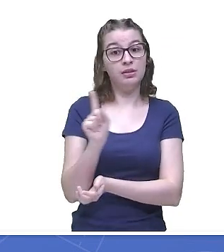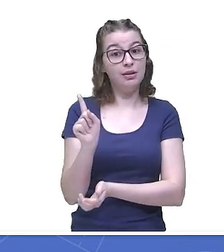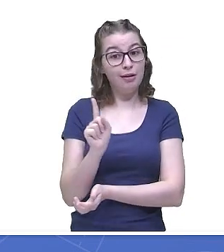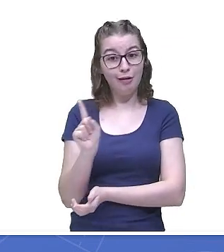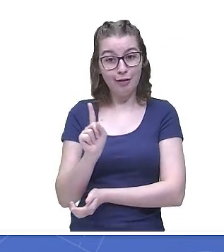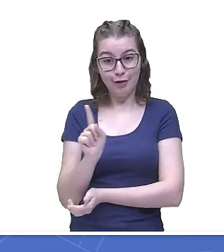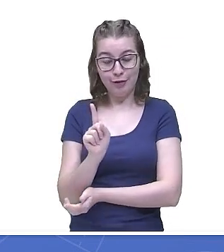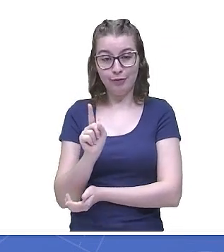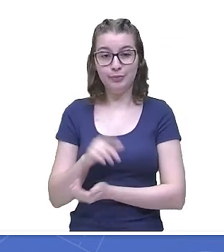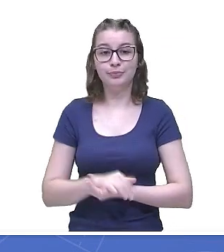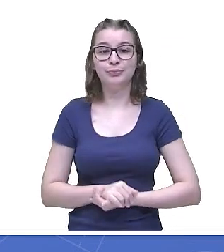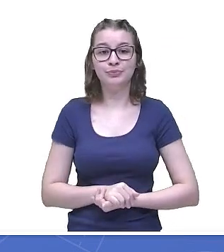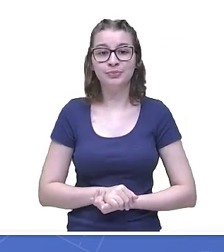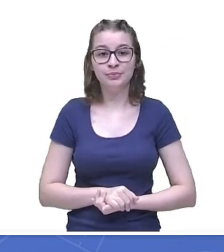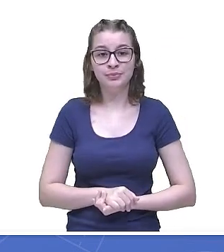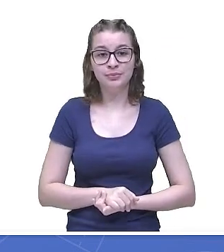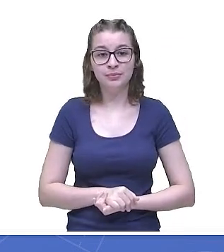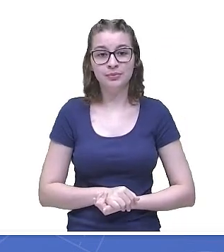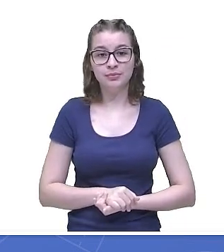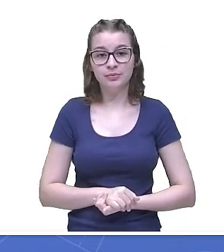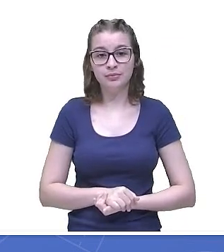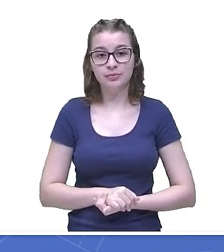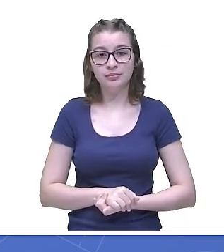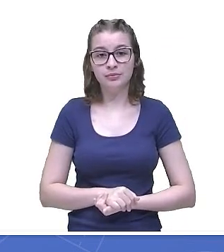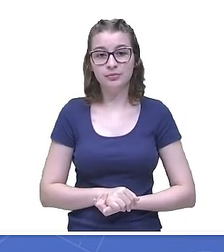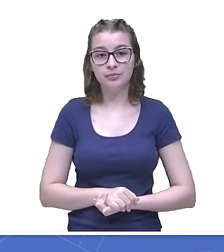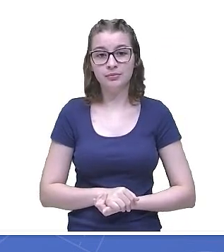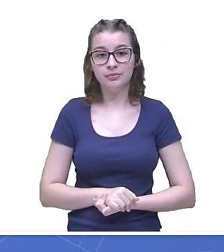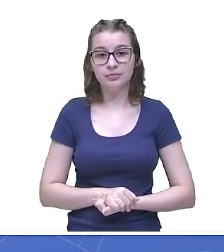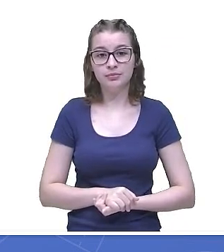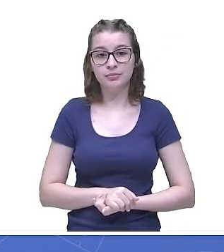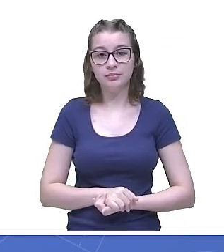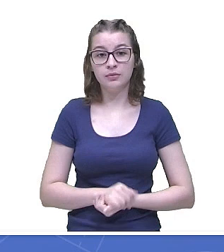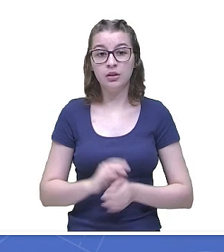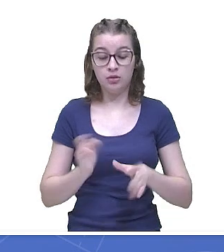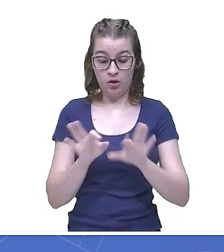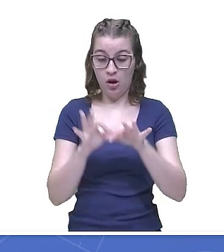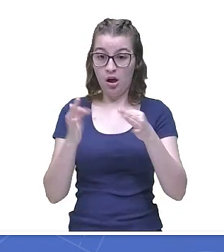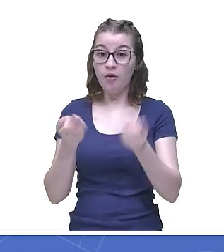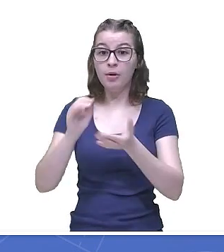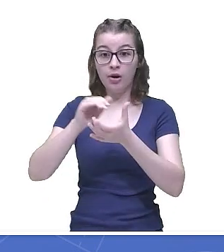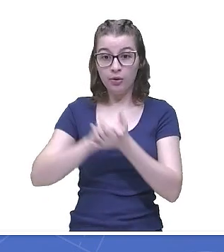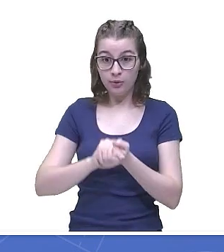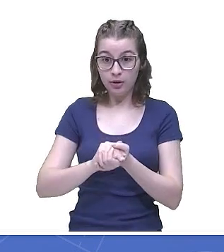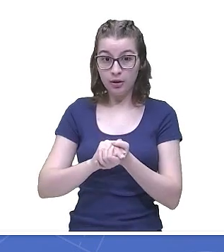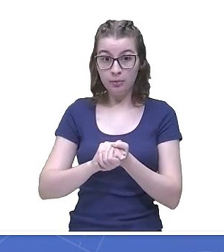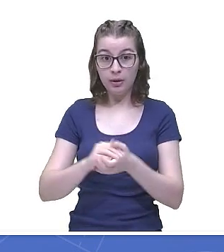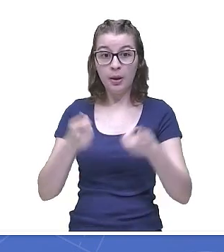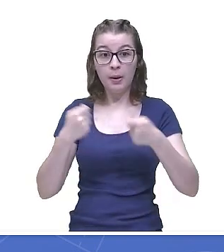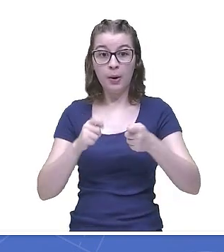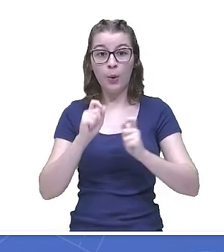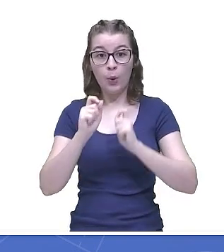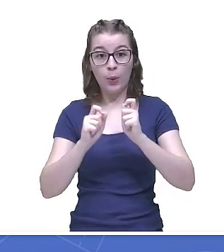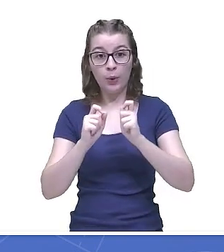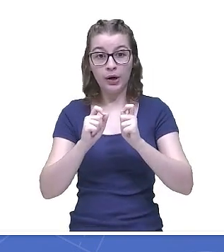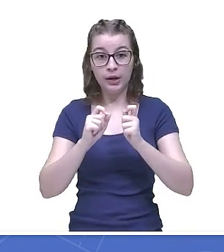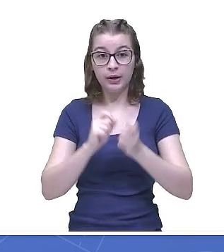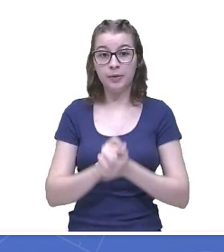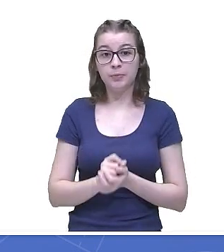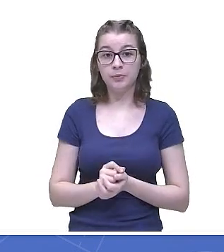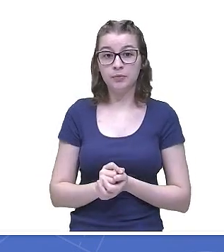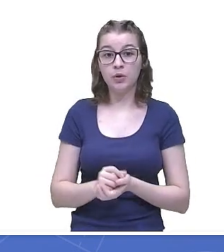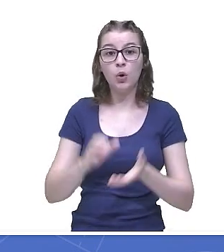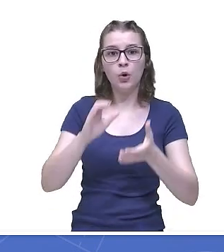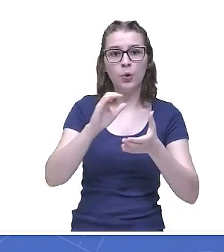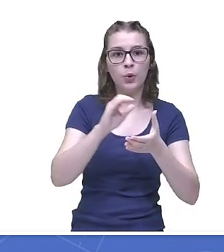a instituição família. Então, a família matrimonial, ela decorre do casamento como